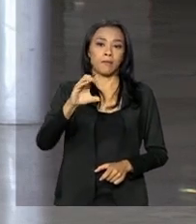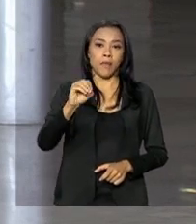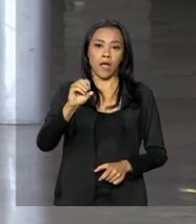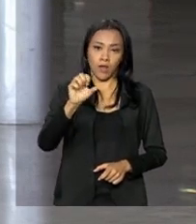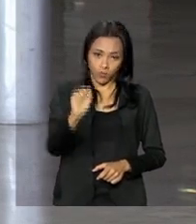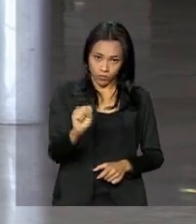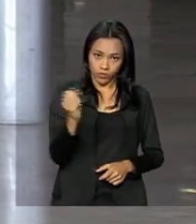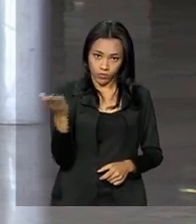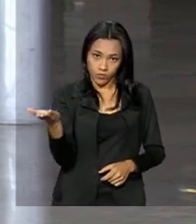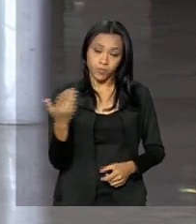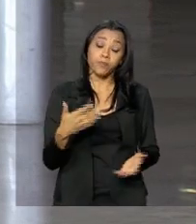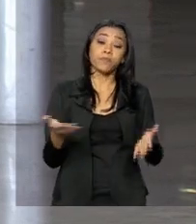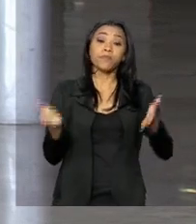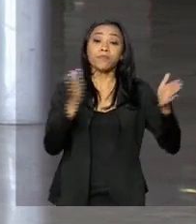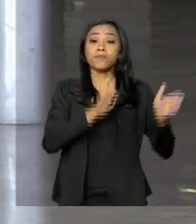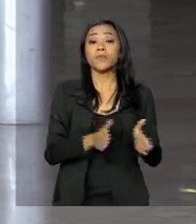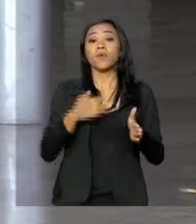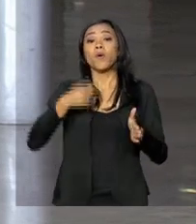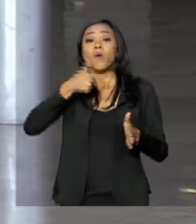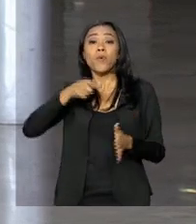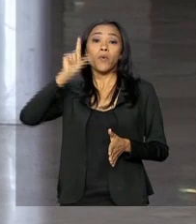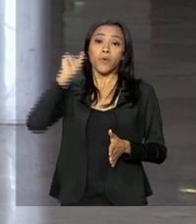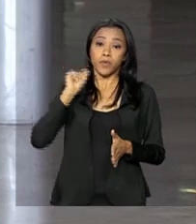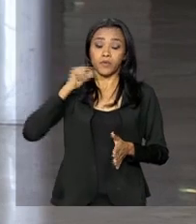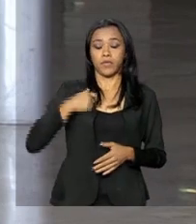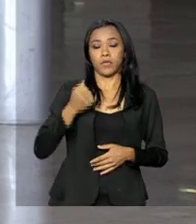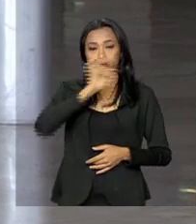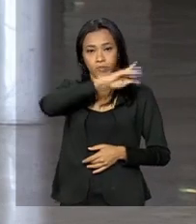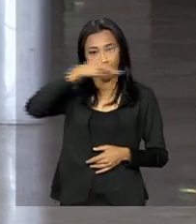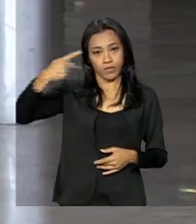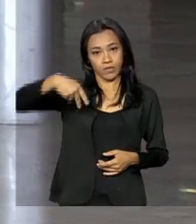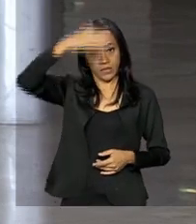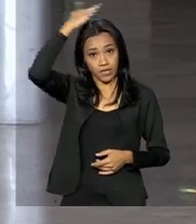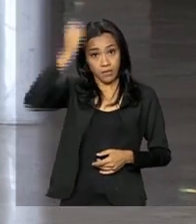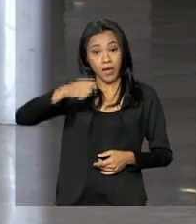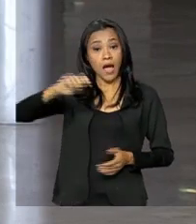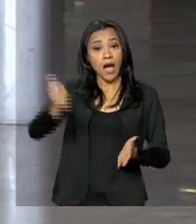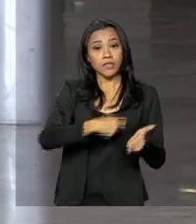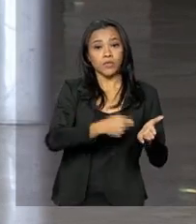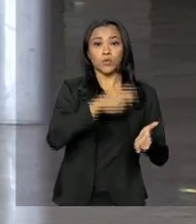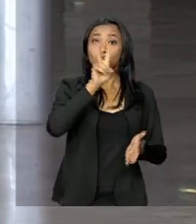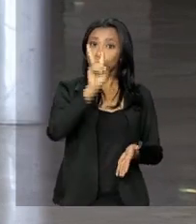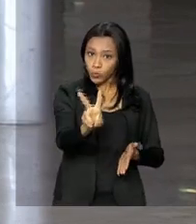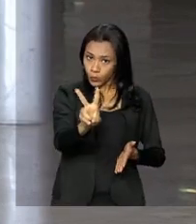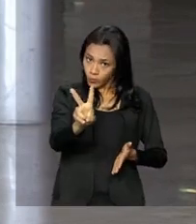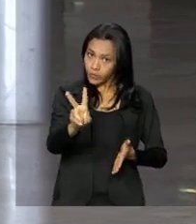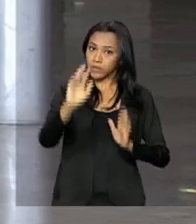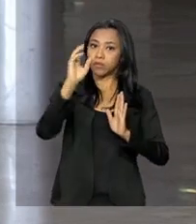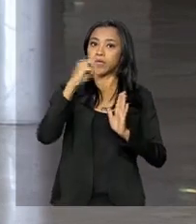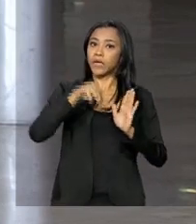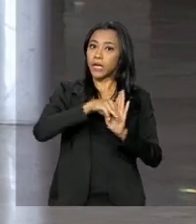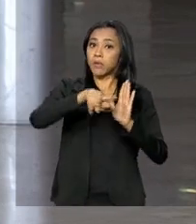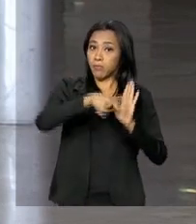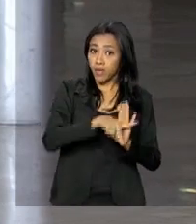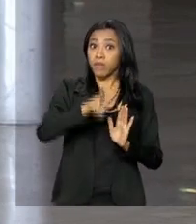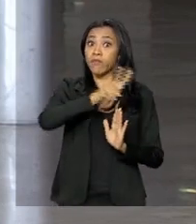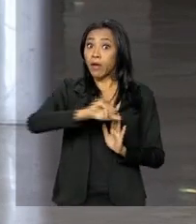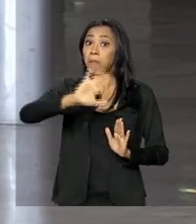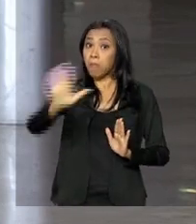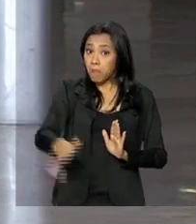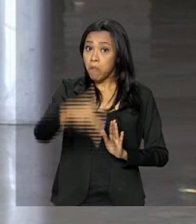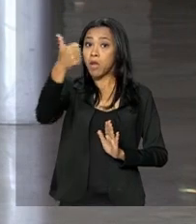bom ontem o presidente assinou duas medidas provisórias que vão melhorar a gestão e aumentar os recursos